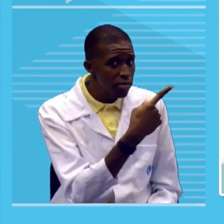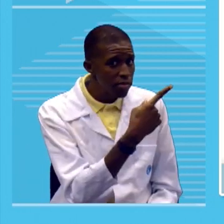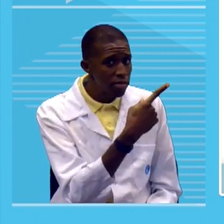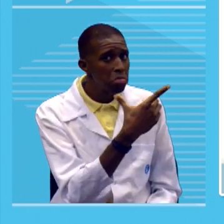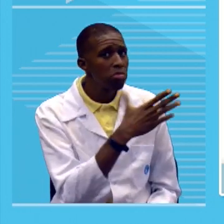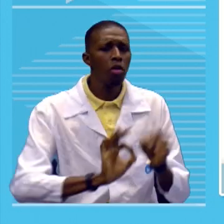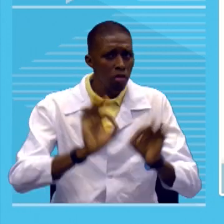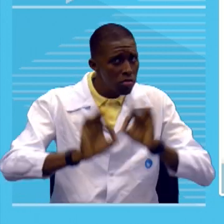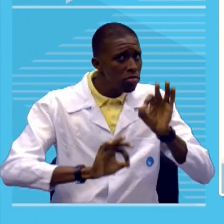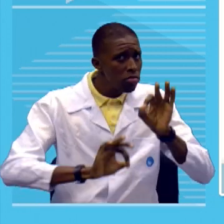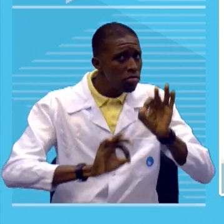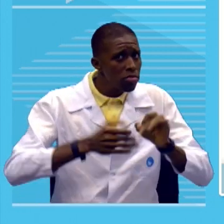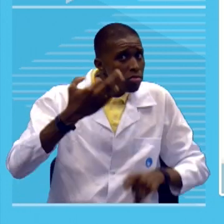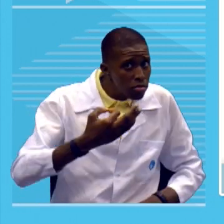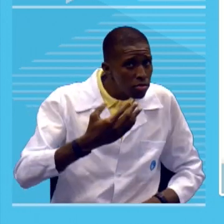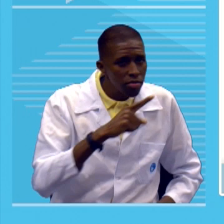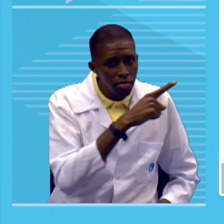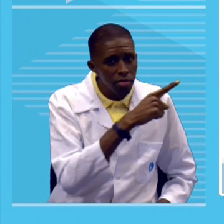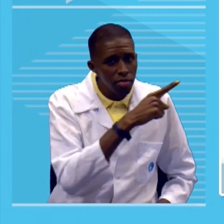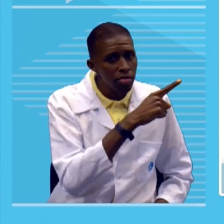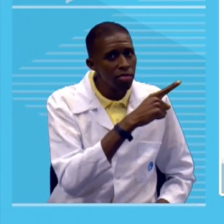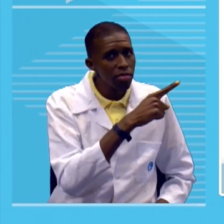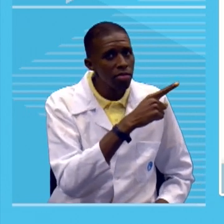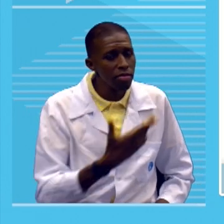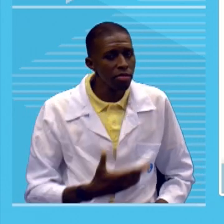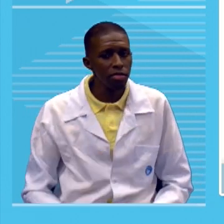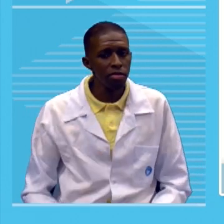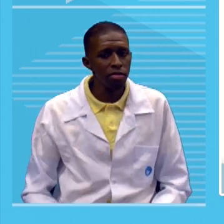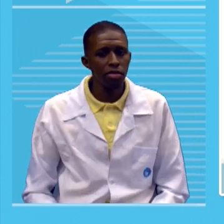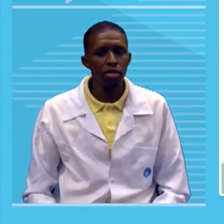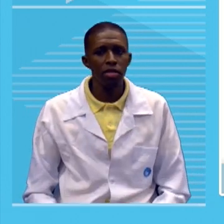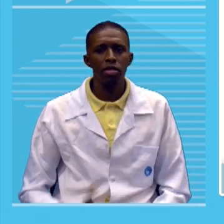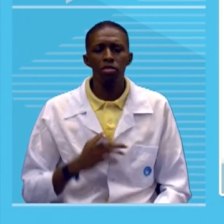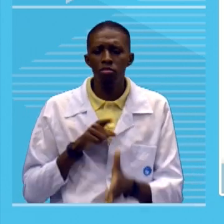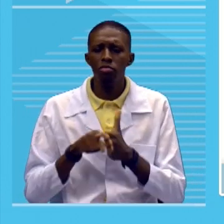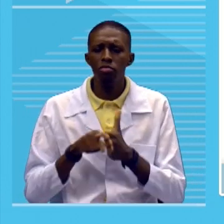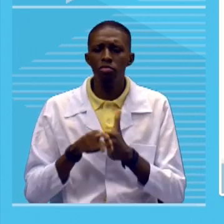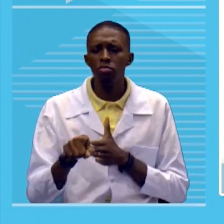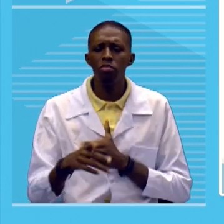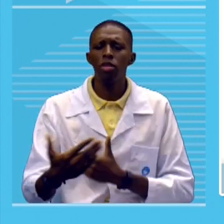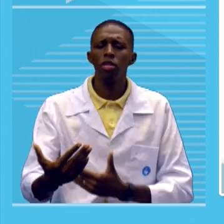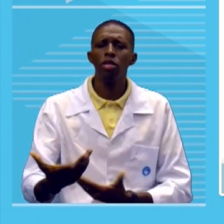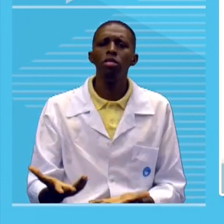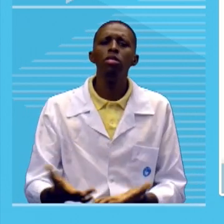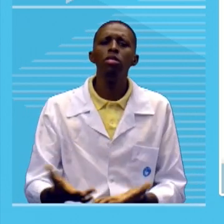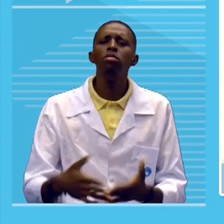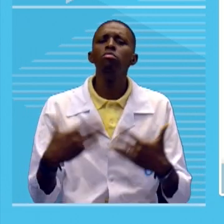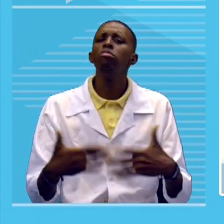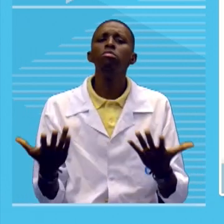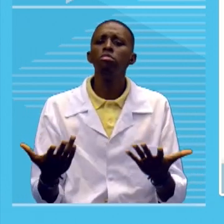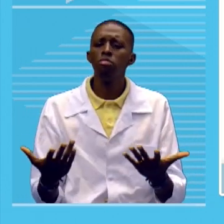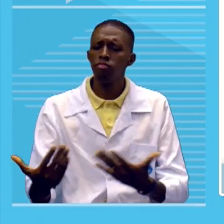Vocês estão aí? Digam ok, estamos, vamos lá. Eu quero vocês participando.